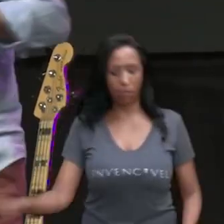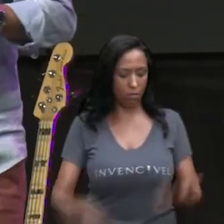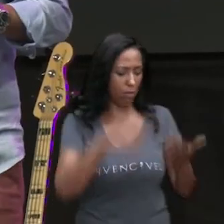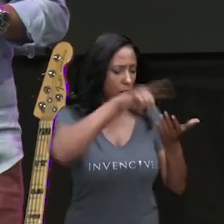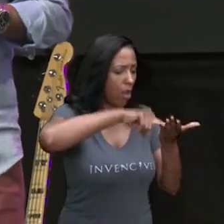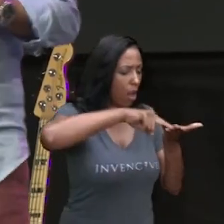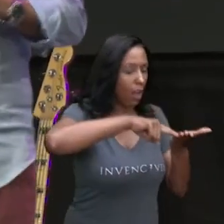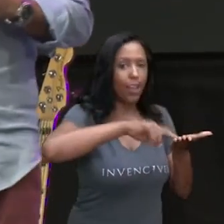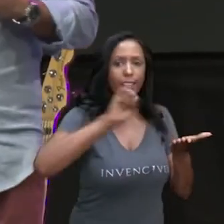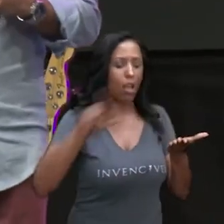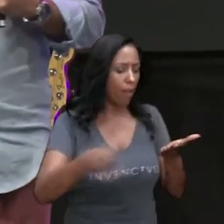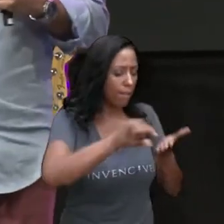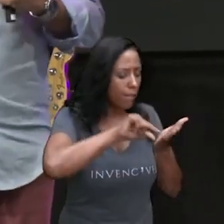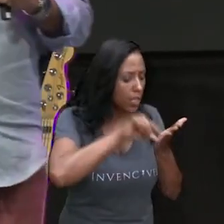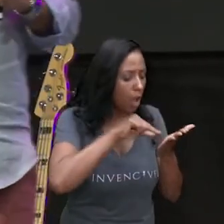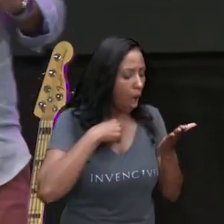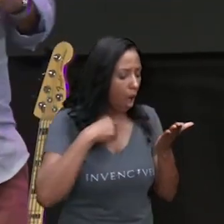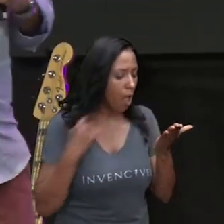fazer?